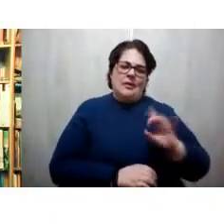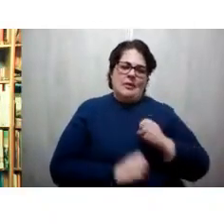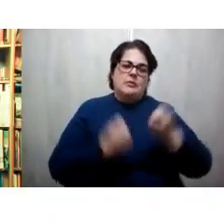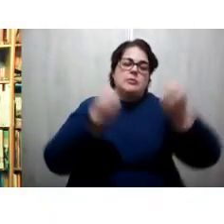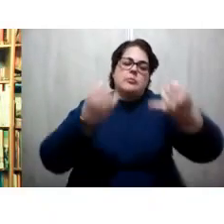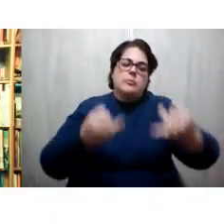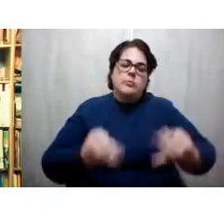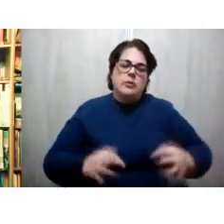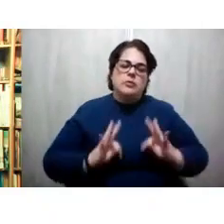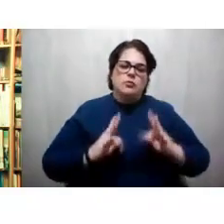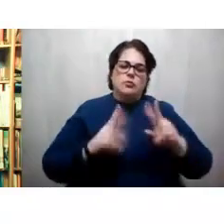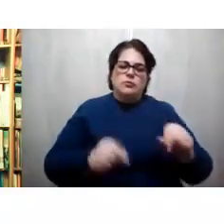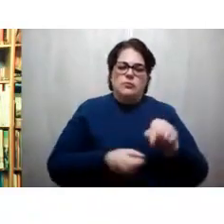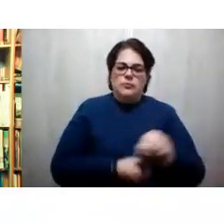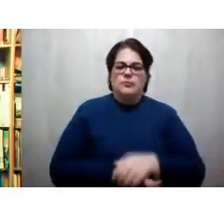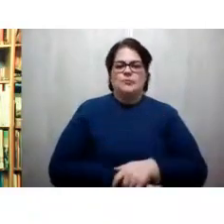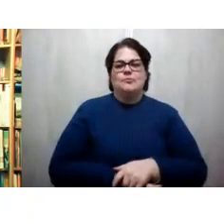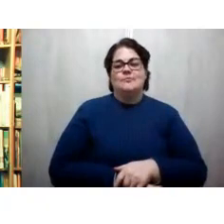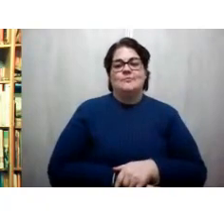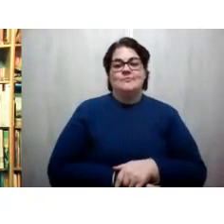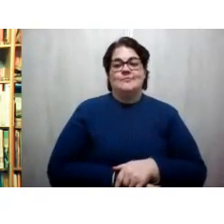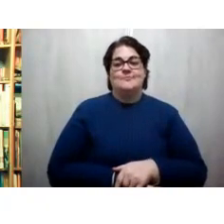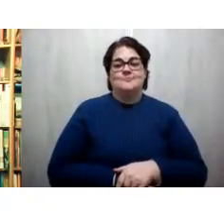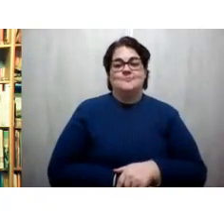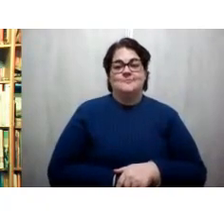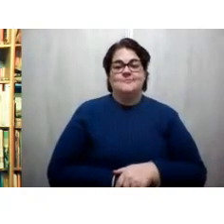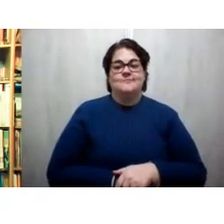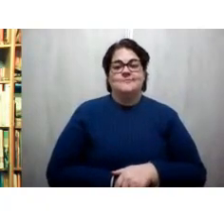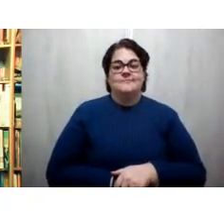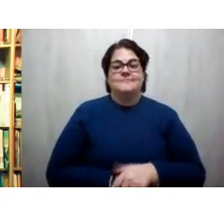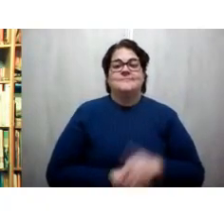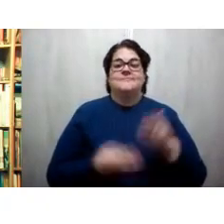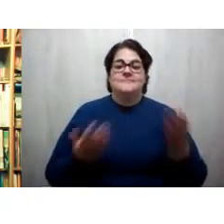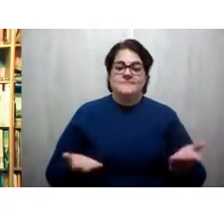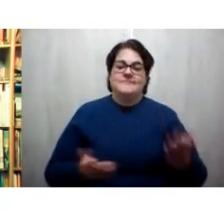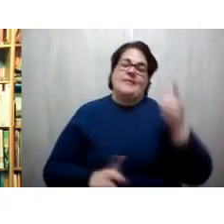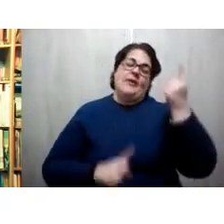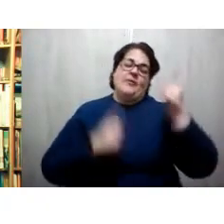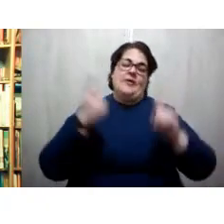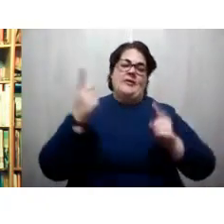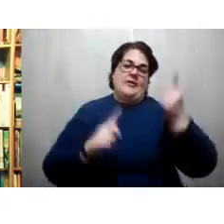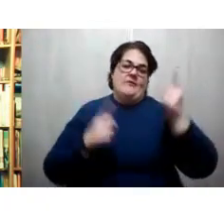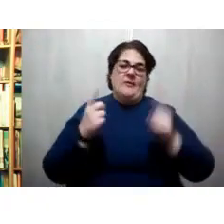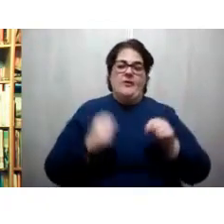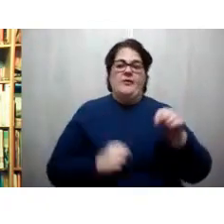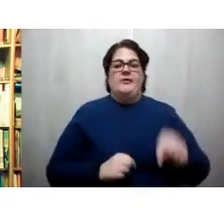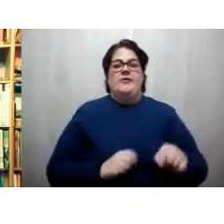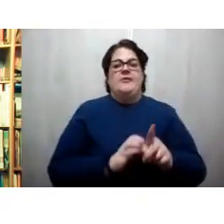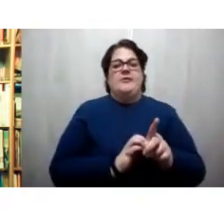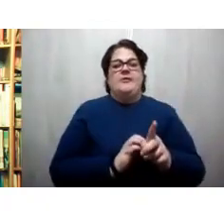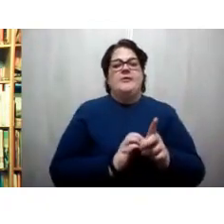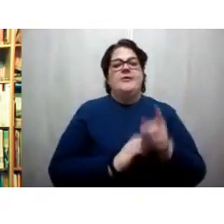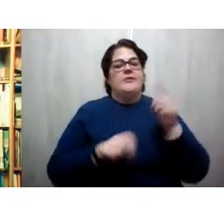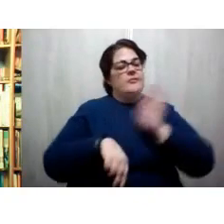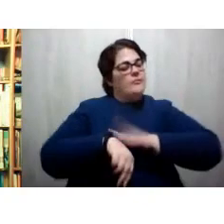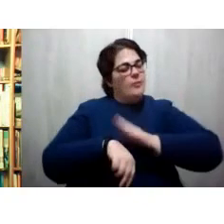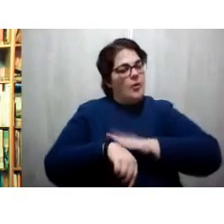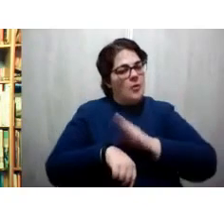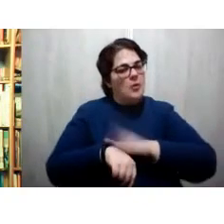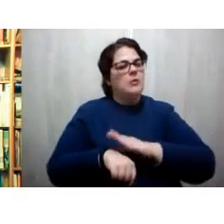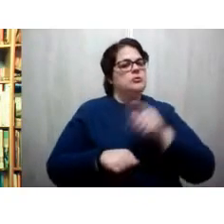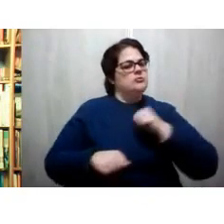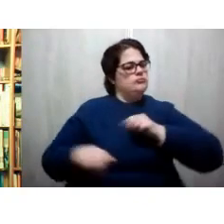enredo, certo? Muito bem. Então, o carnaval é um evento extremamente